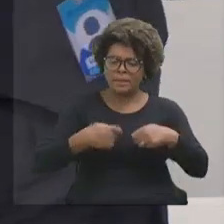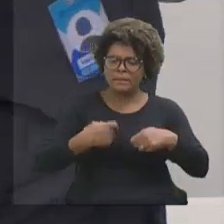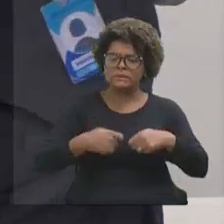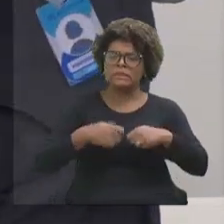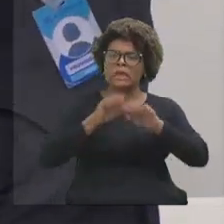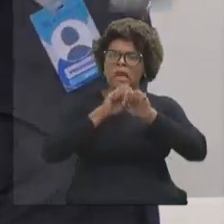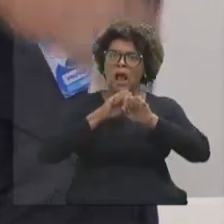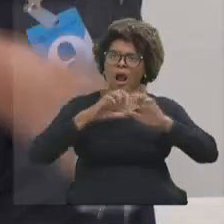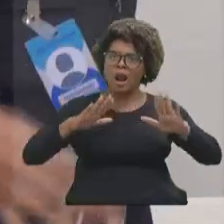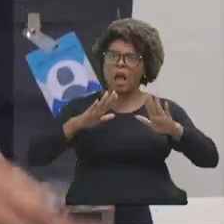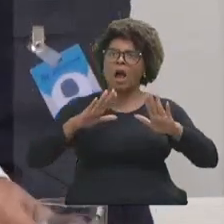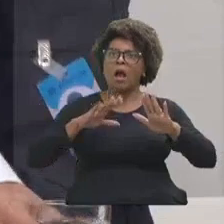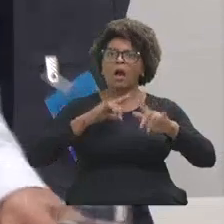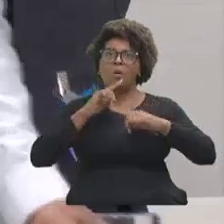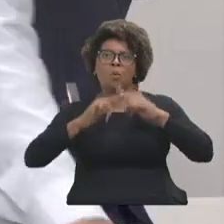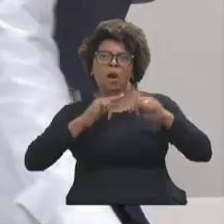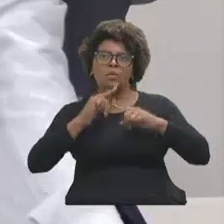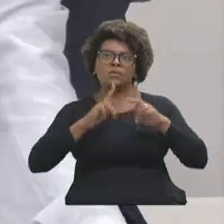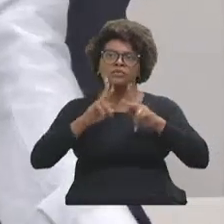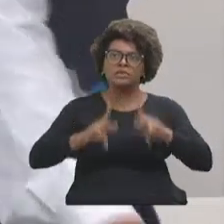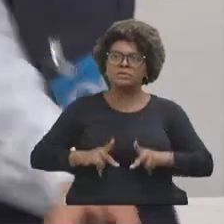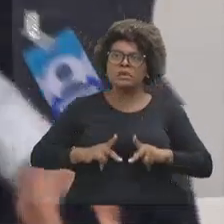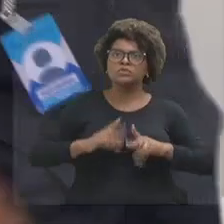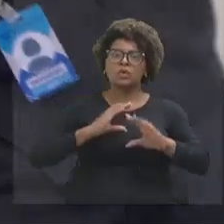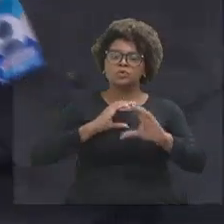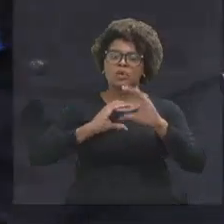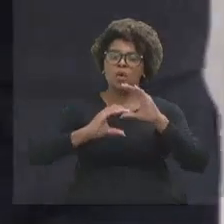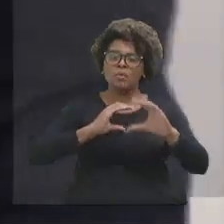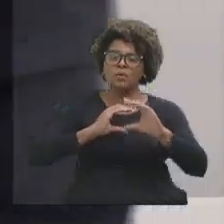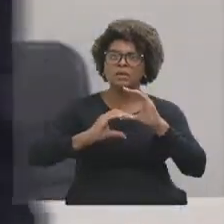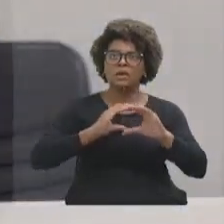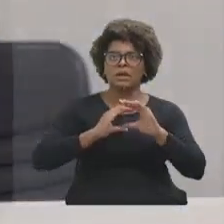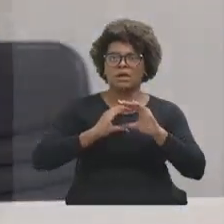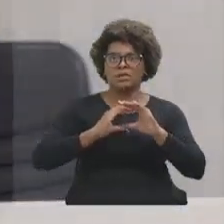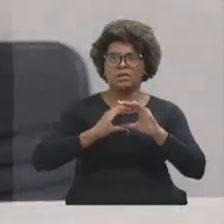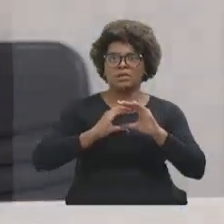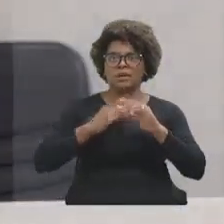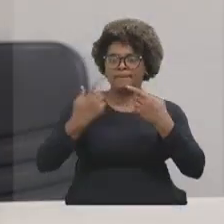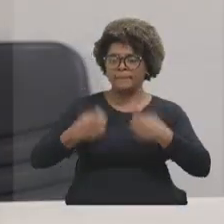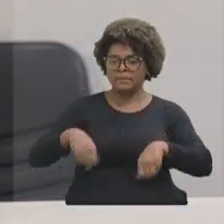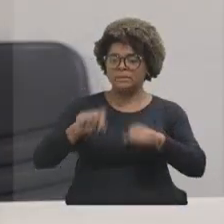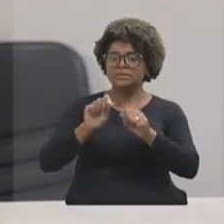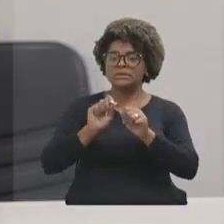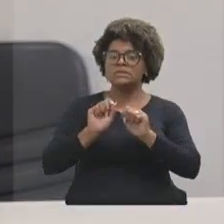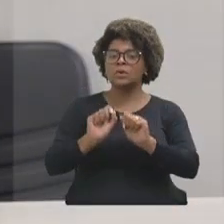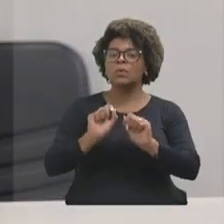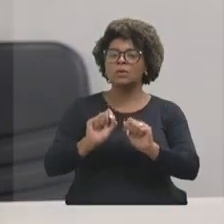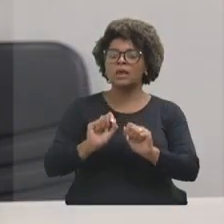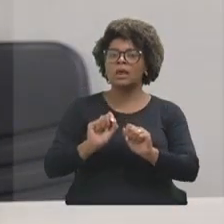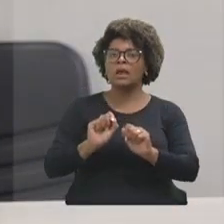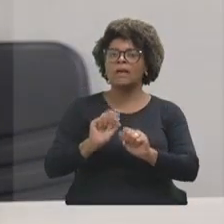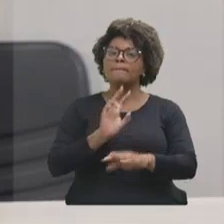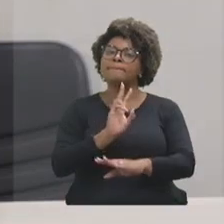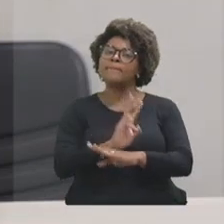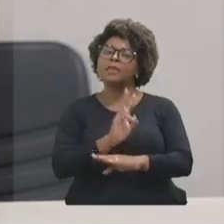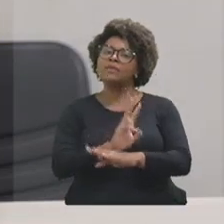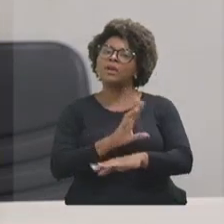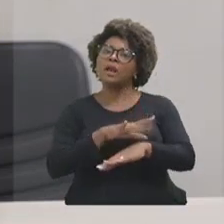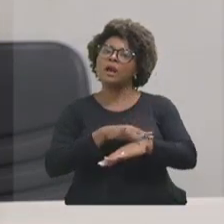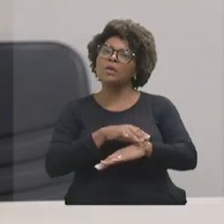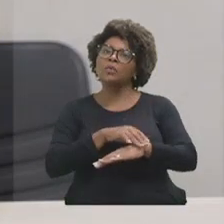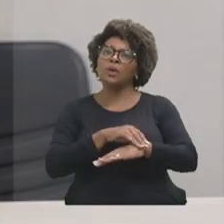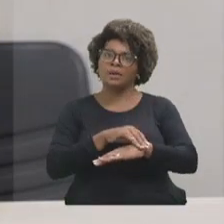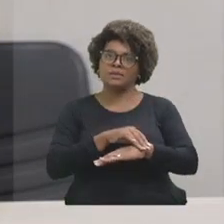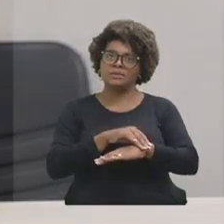com comunicação que o risco não é a vacina o risco é a doença mas a gente não está parado nós